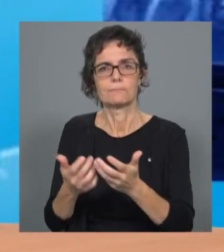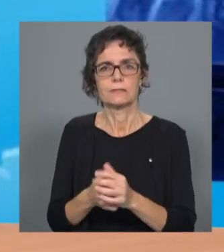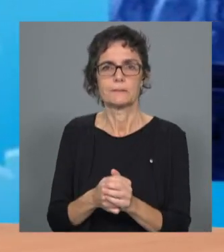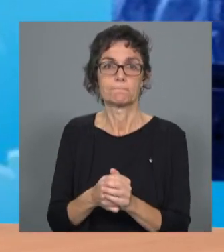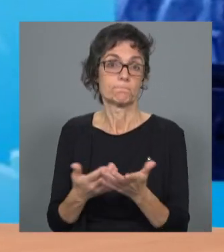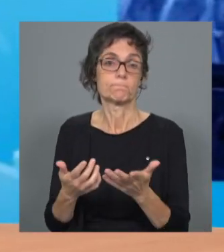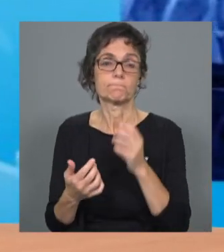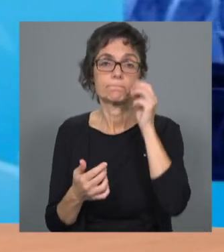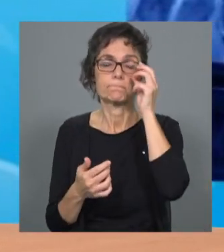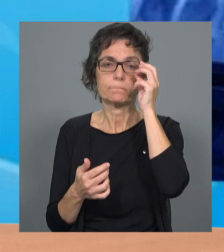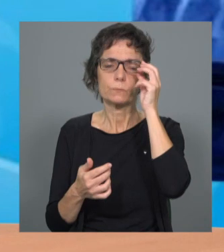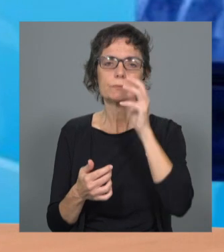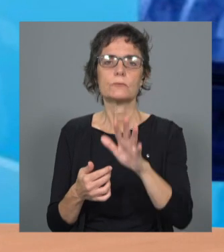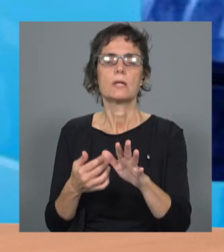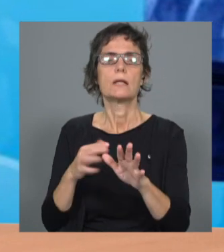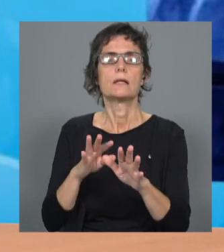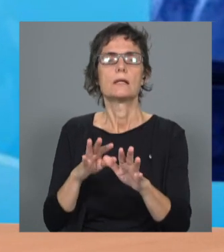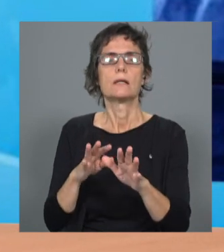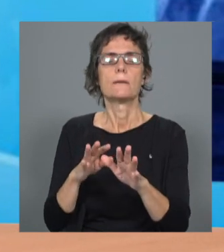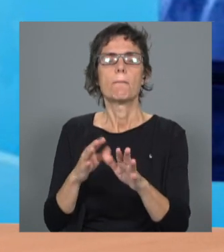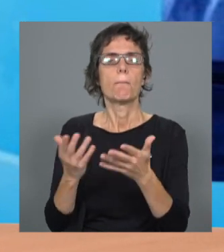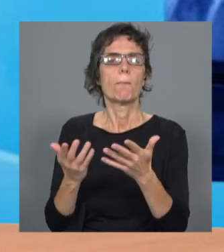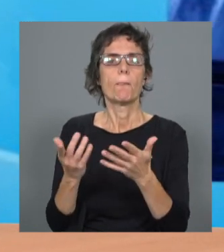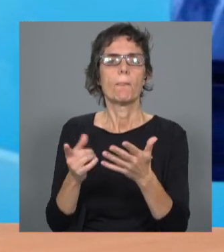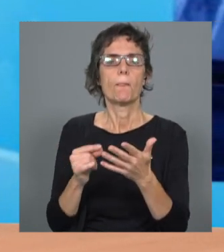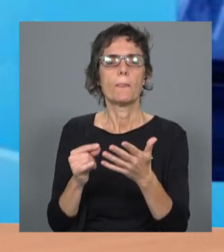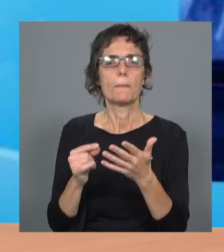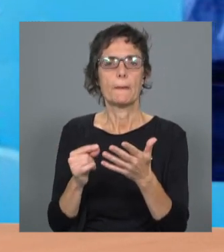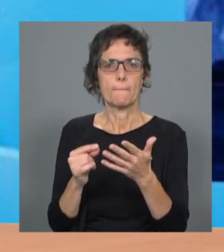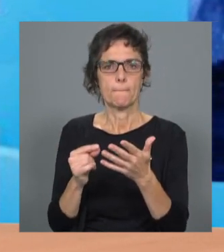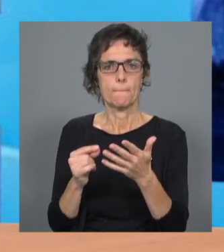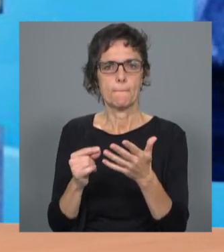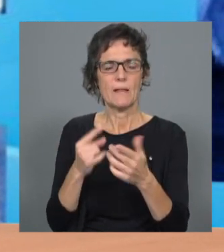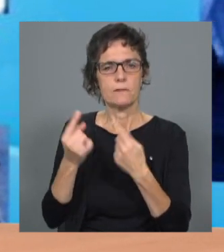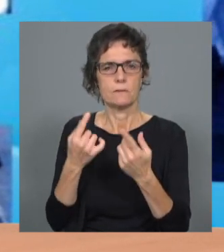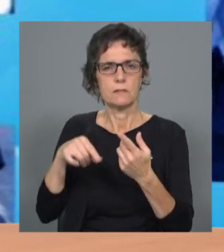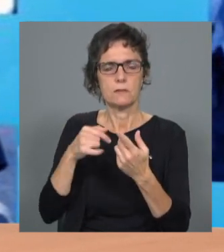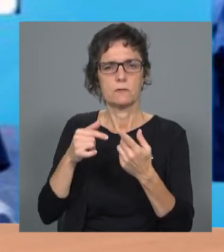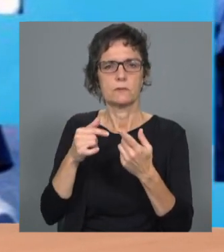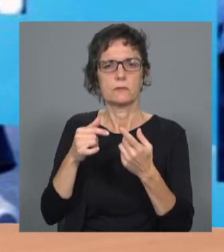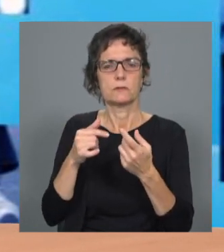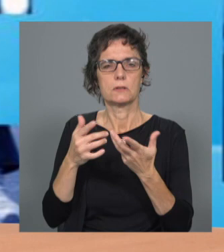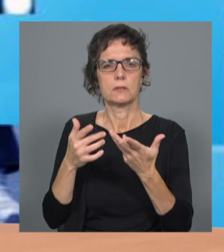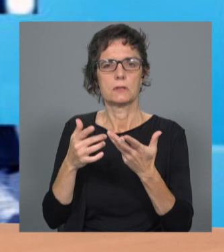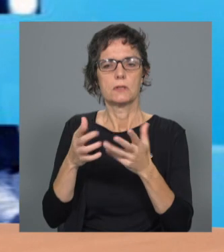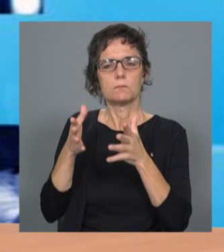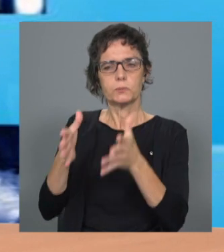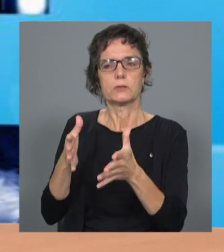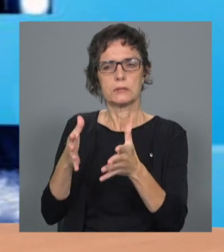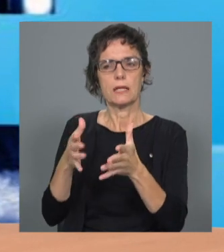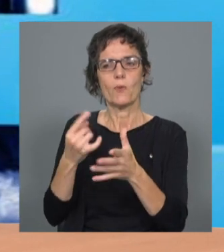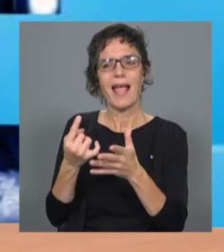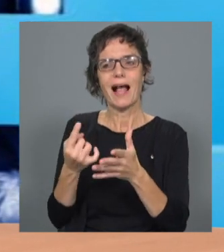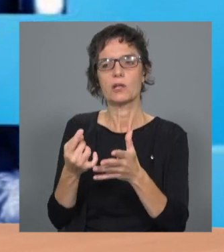passar logo ao lado, porque não nos fazem-nos concentrar em coisas que não são necessárias. Desvia